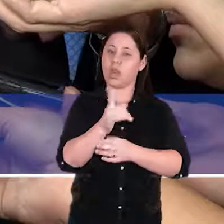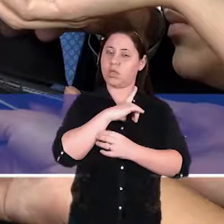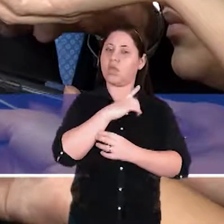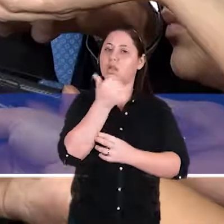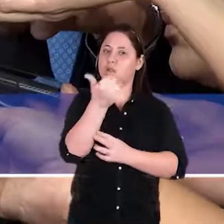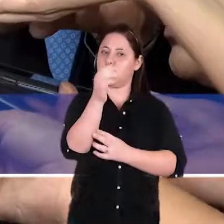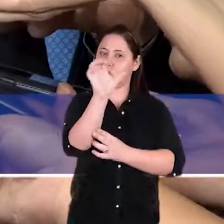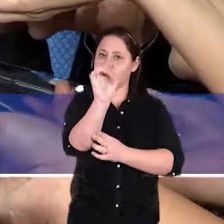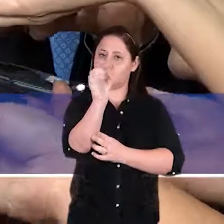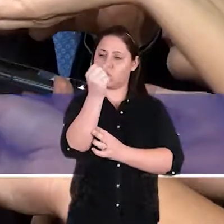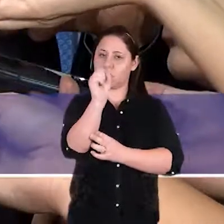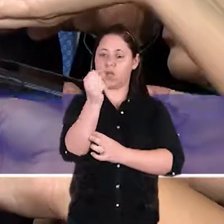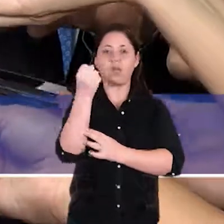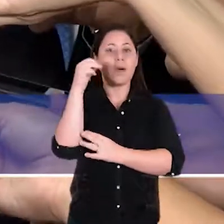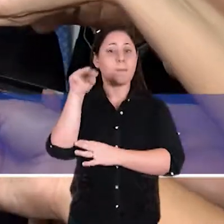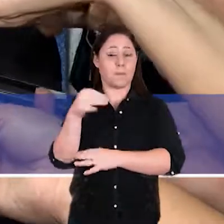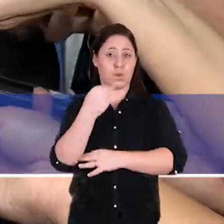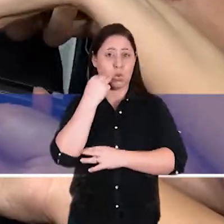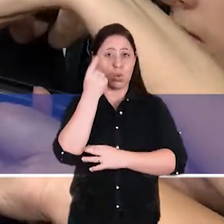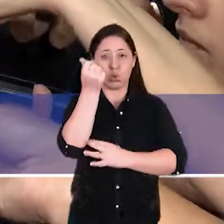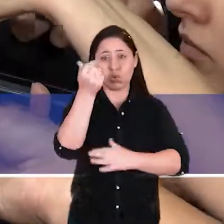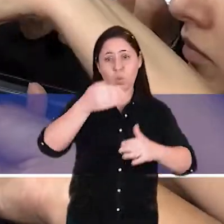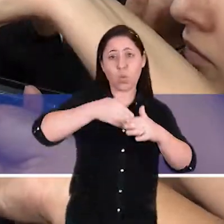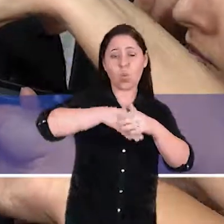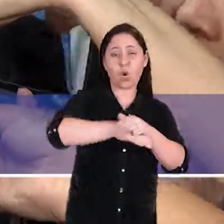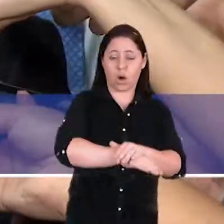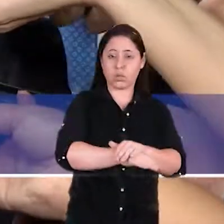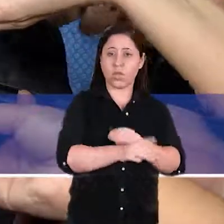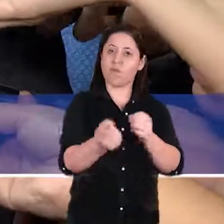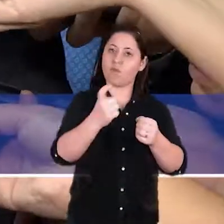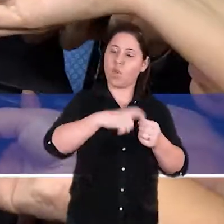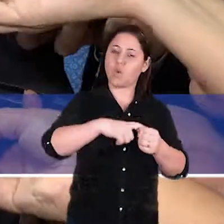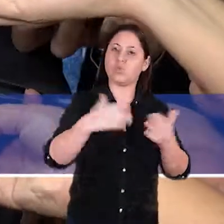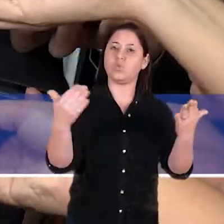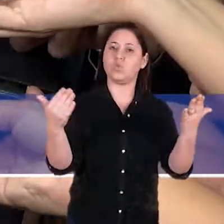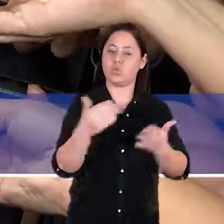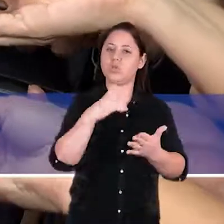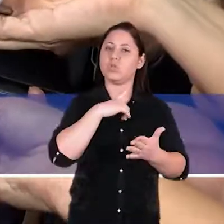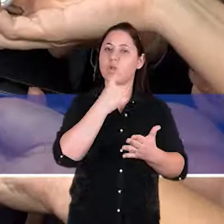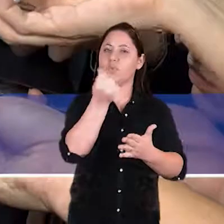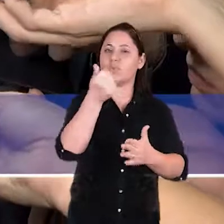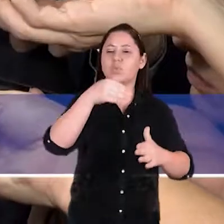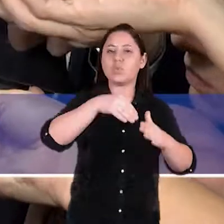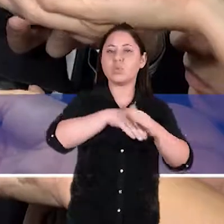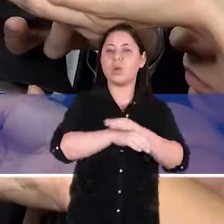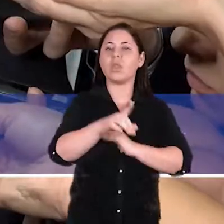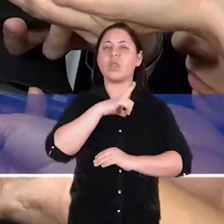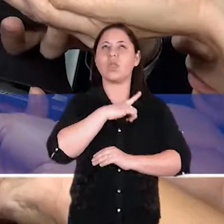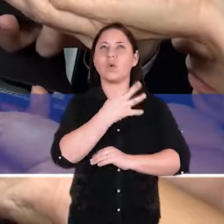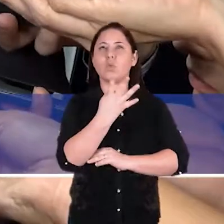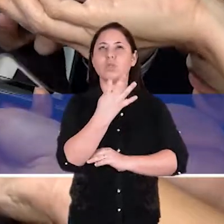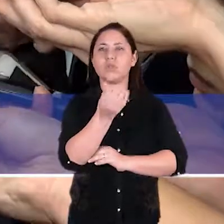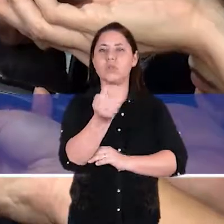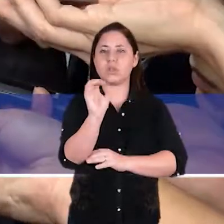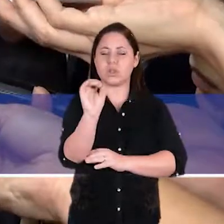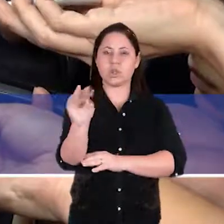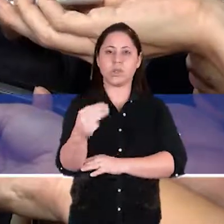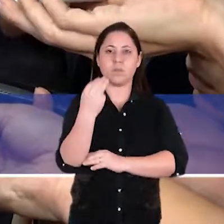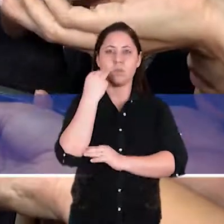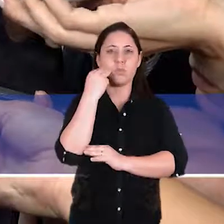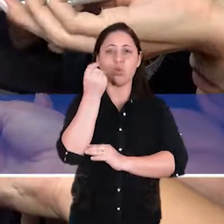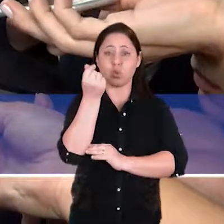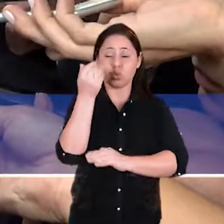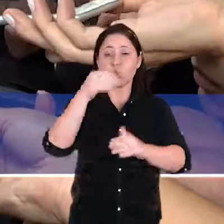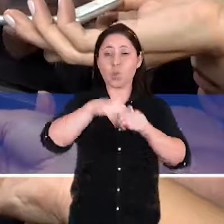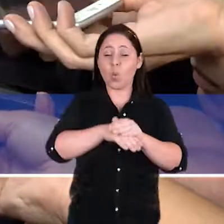devolvemos 180 milhões que nós já depositamos no fundo. O fundo hoje ele é superavitário, ele tem